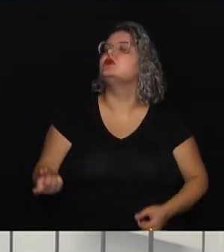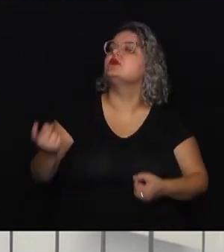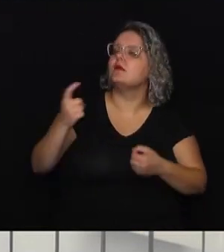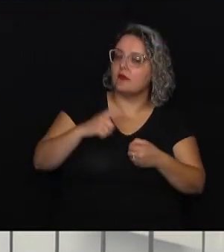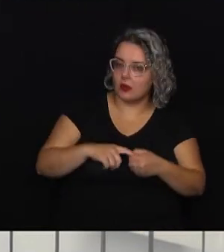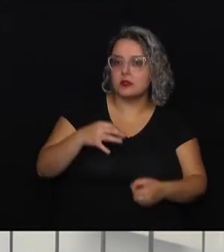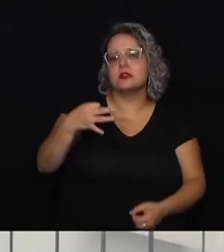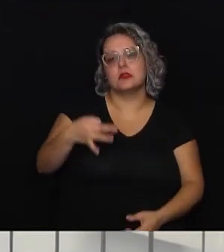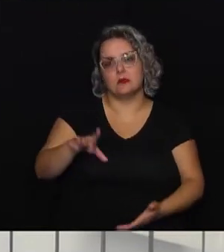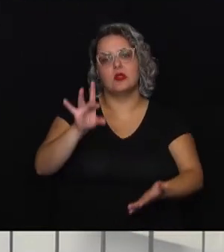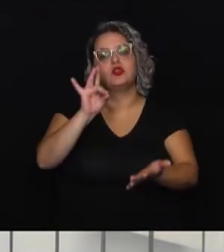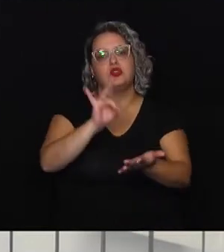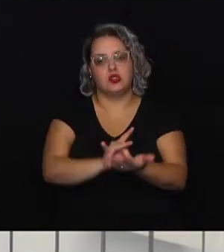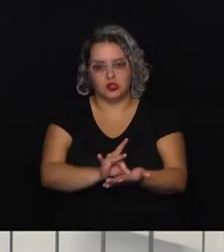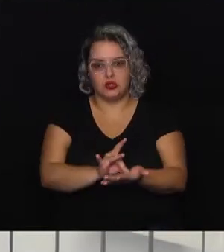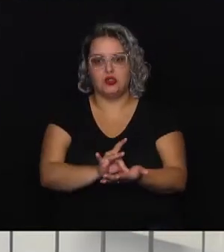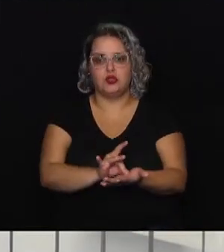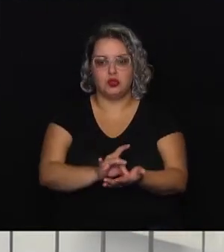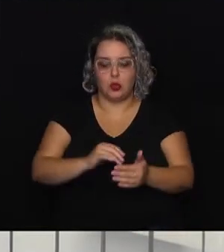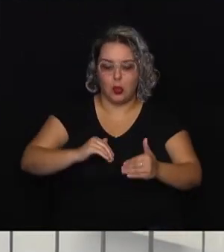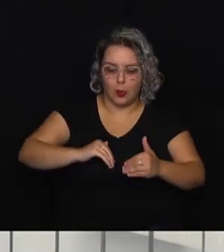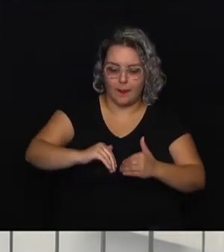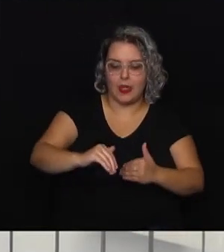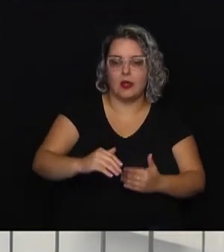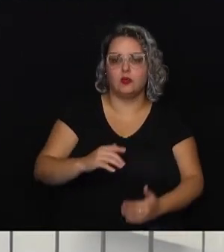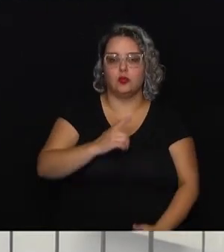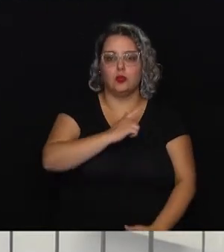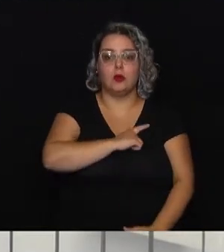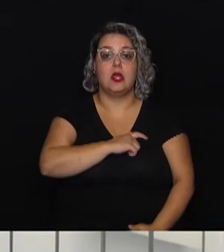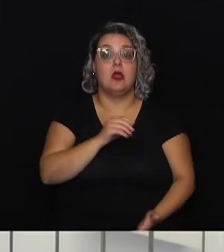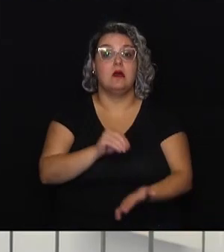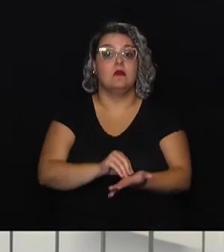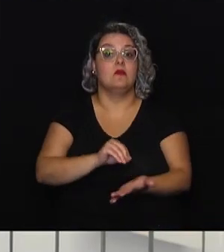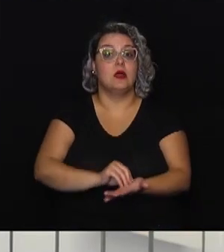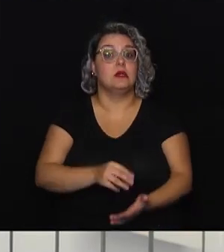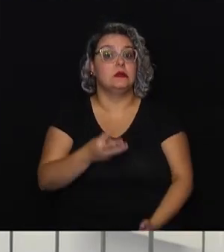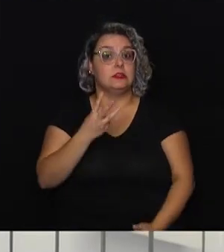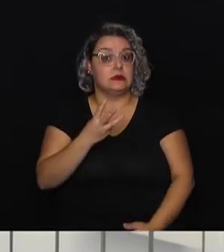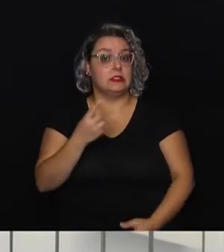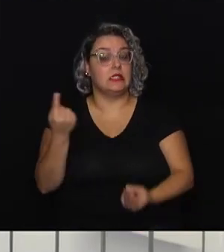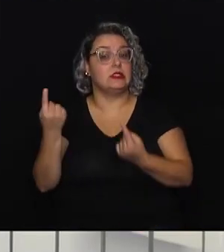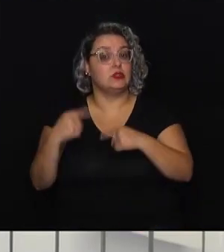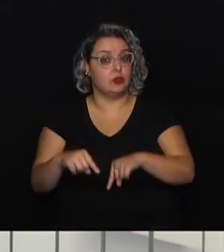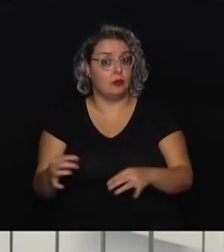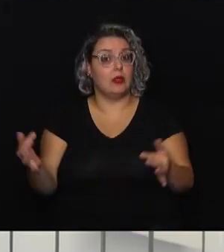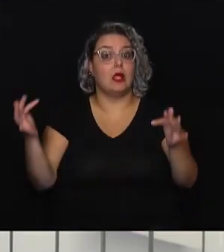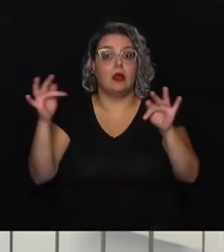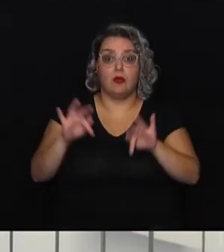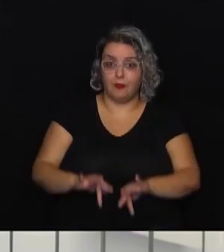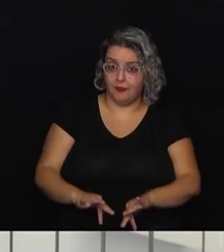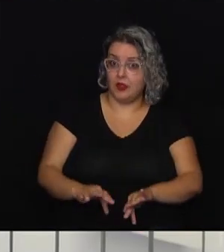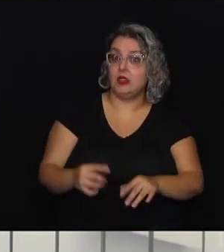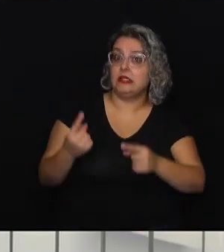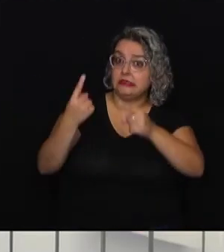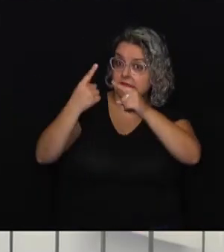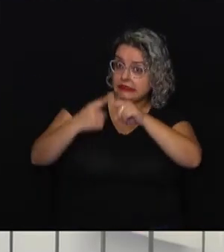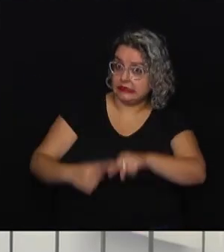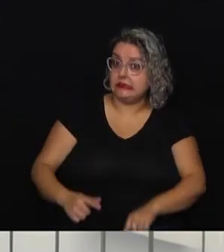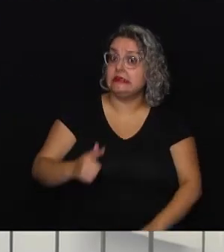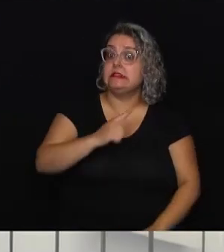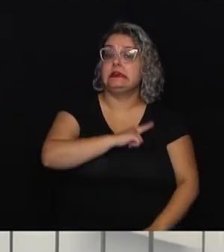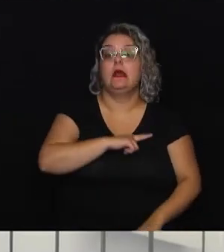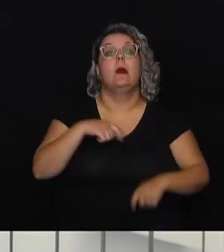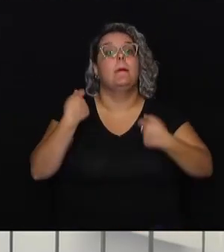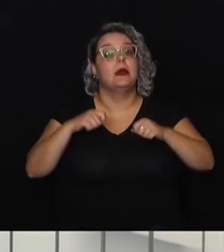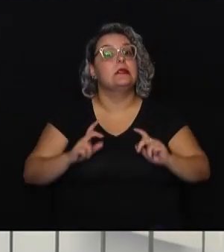será titular no meio-campo do Guarani. Faltam apenas 3 rodadas para o término da competição e o Bugre precisa